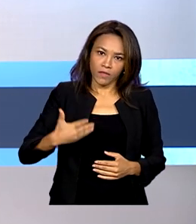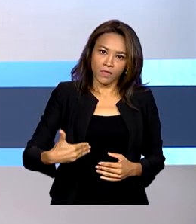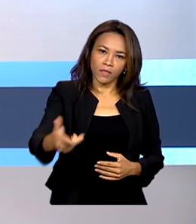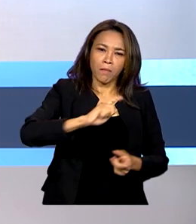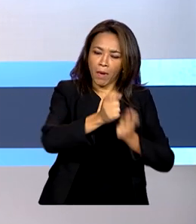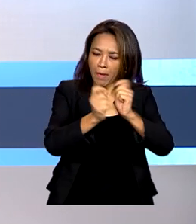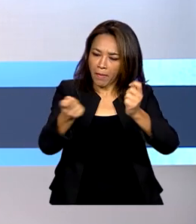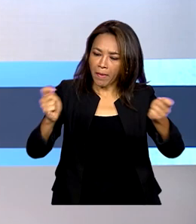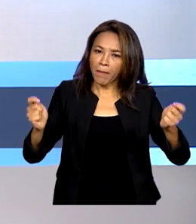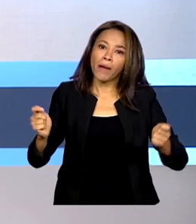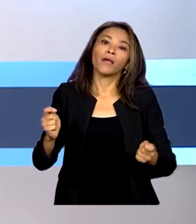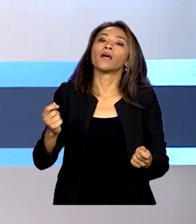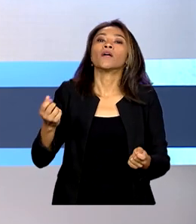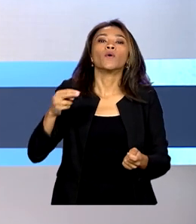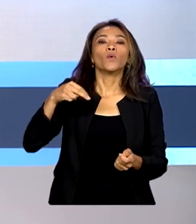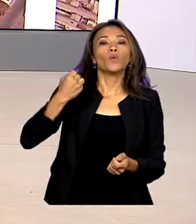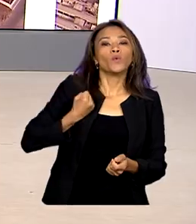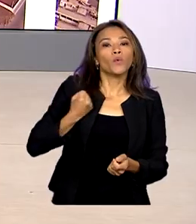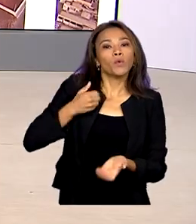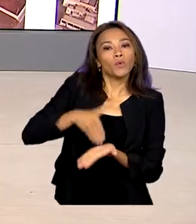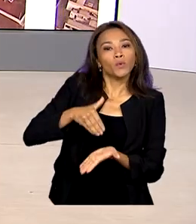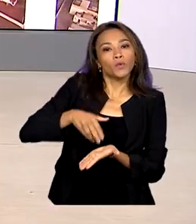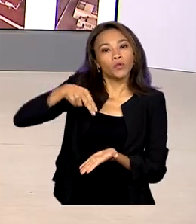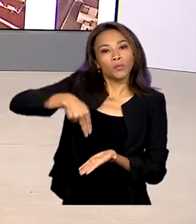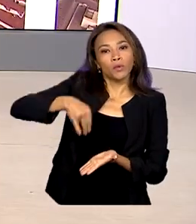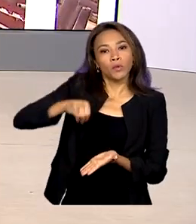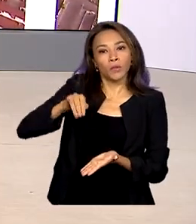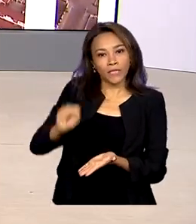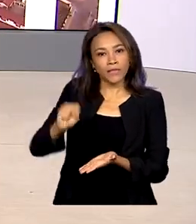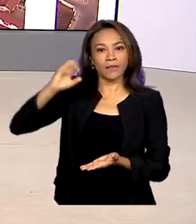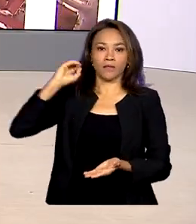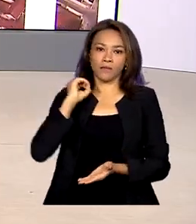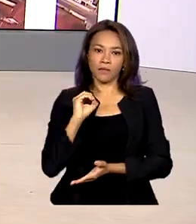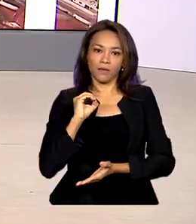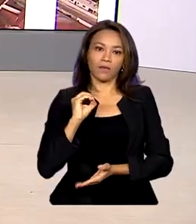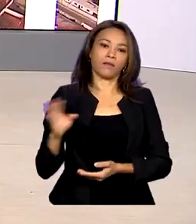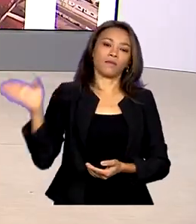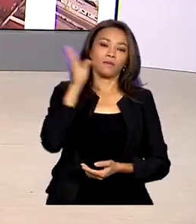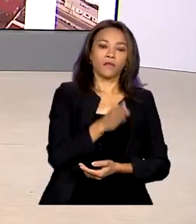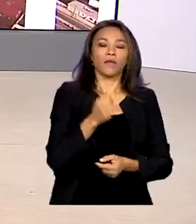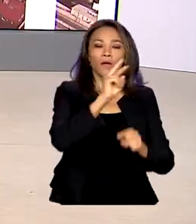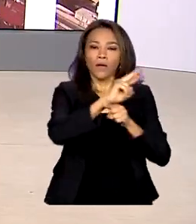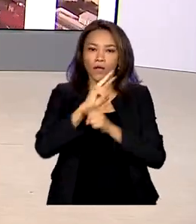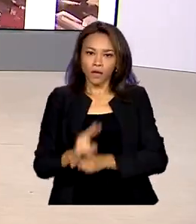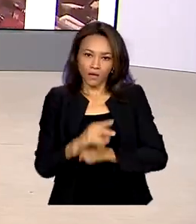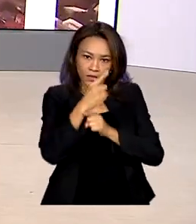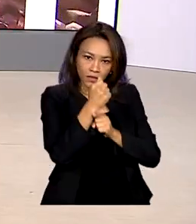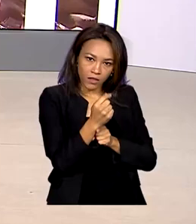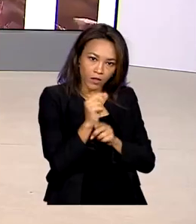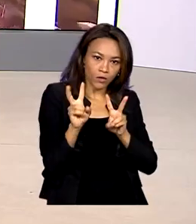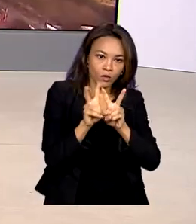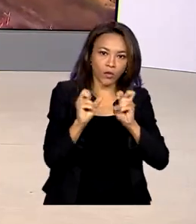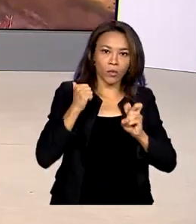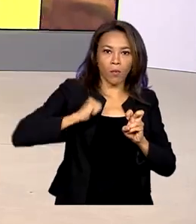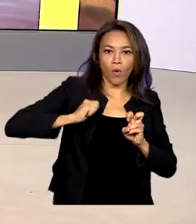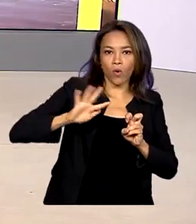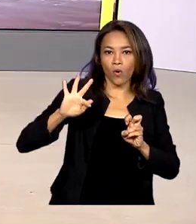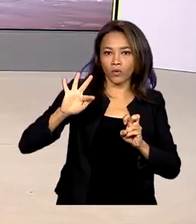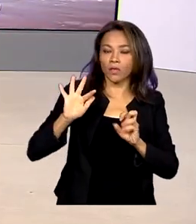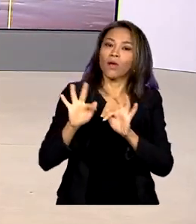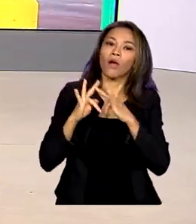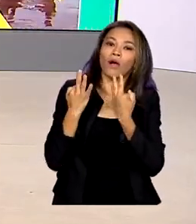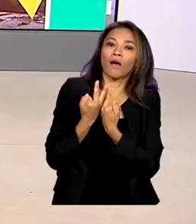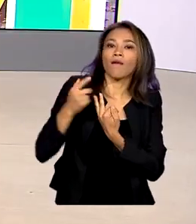quem tem NIS com final zero. O empréstimo consignado do programa Bolsa Família já tem novas